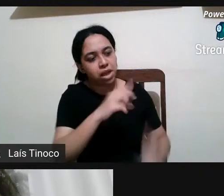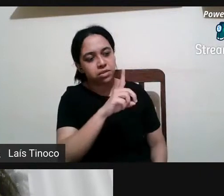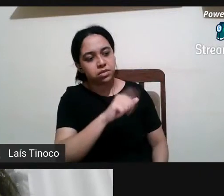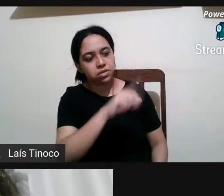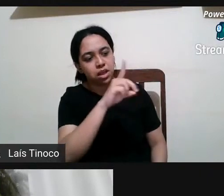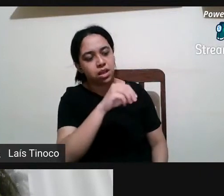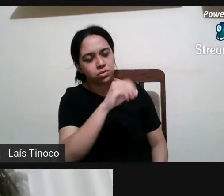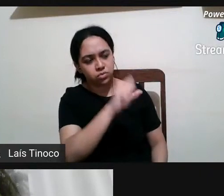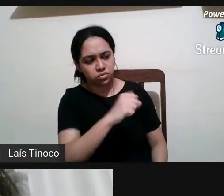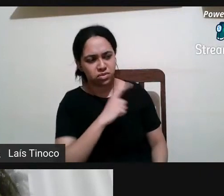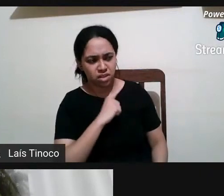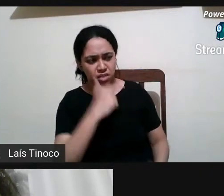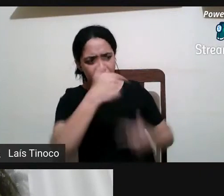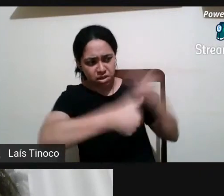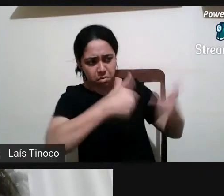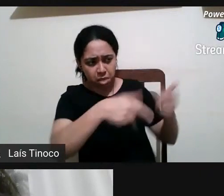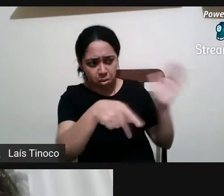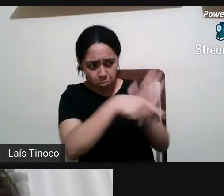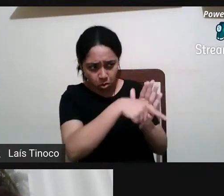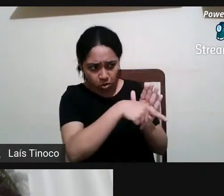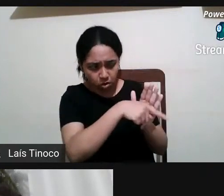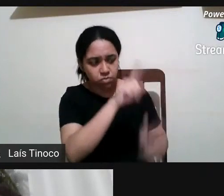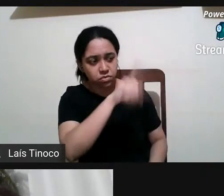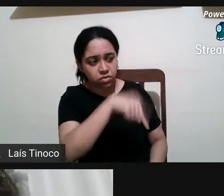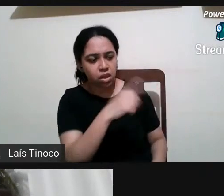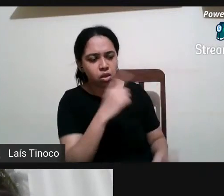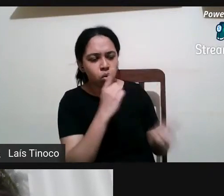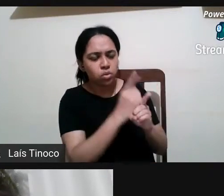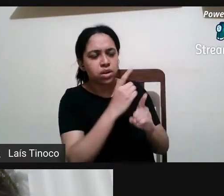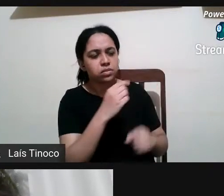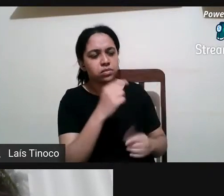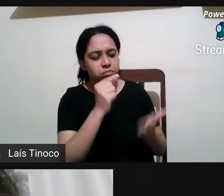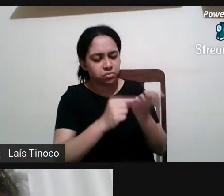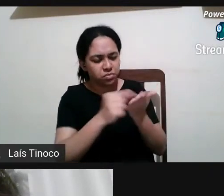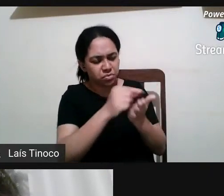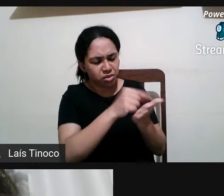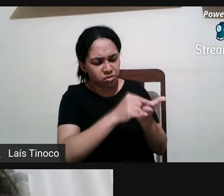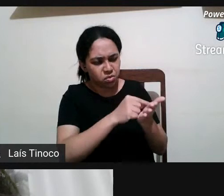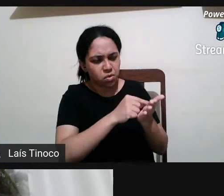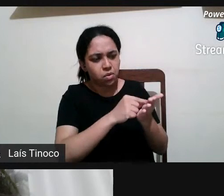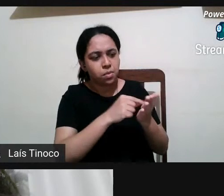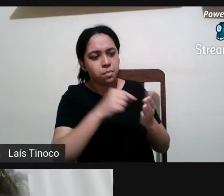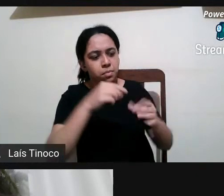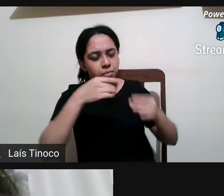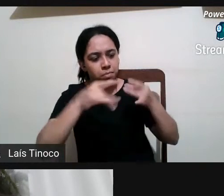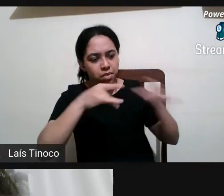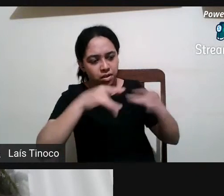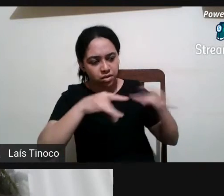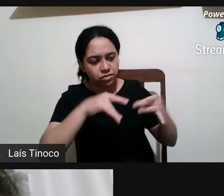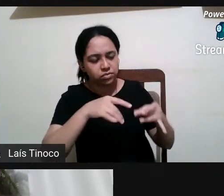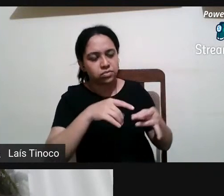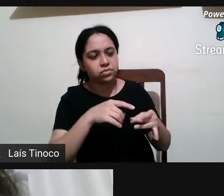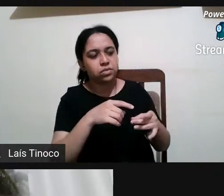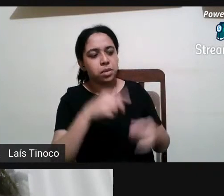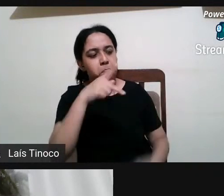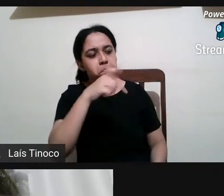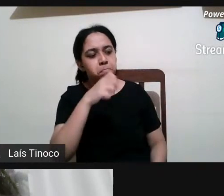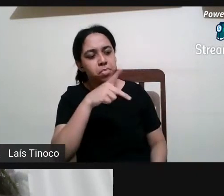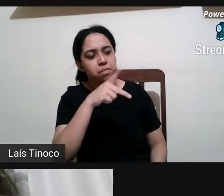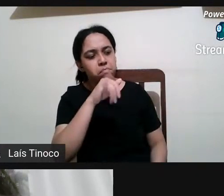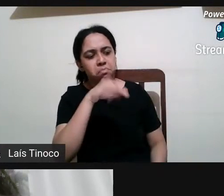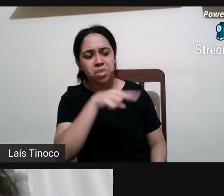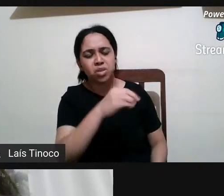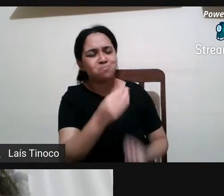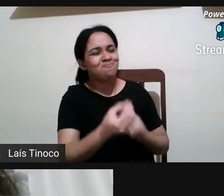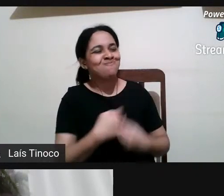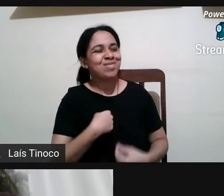Tem trabalho sobre... Tenho encontrado microplásticos em pepino do mar no delta do Parnaíba, e não sei como apresentar meus